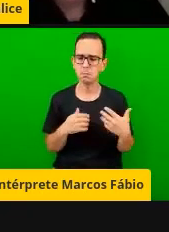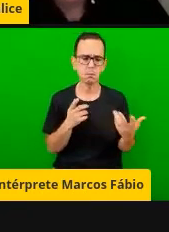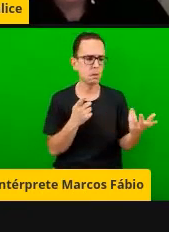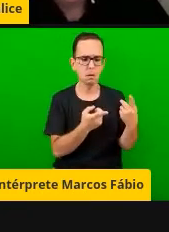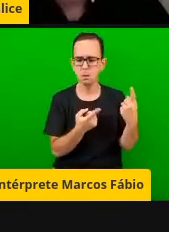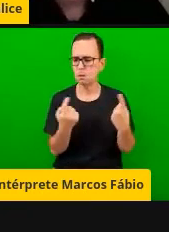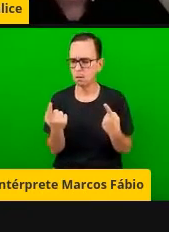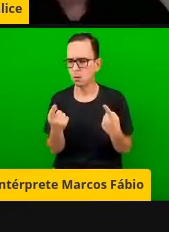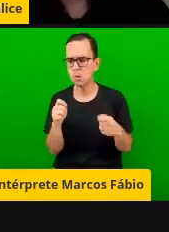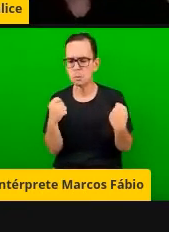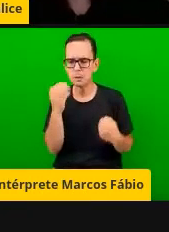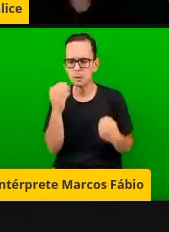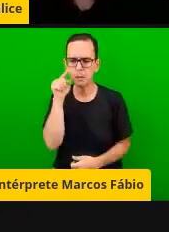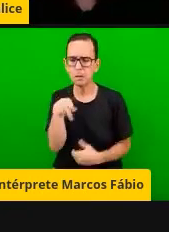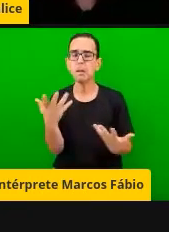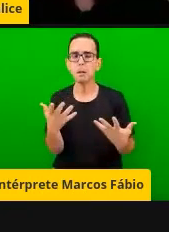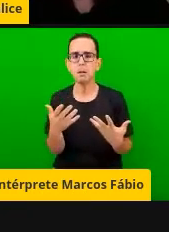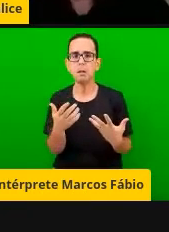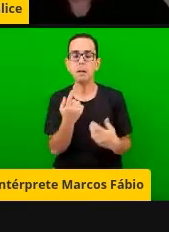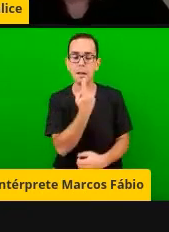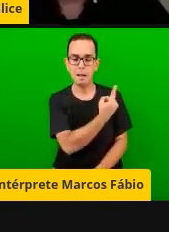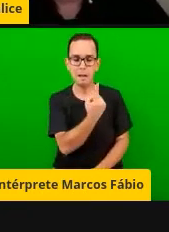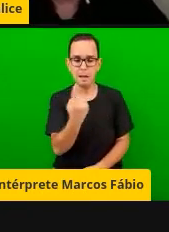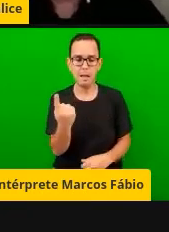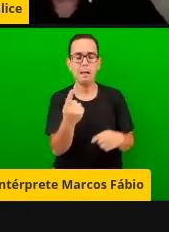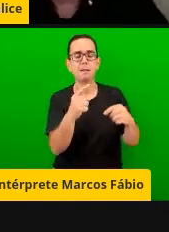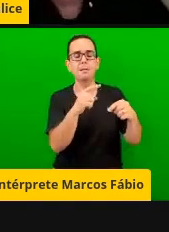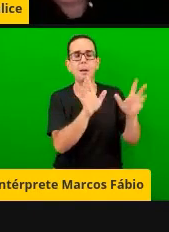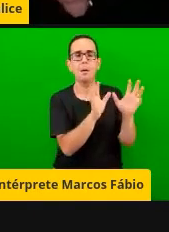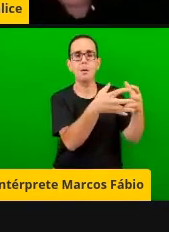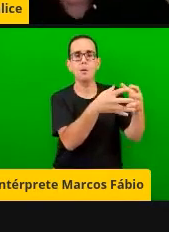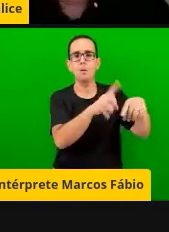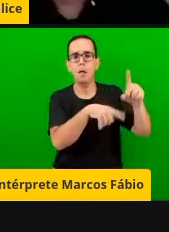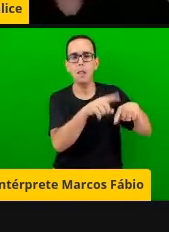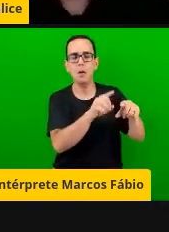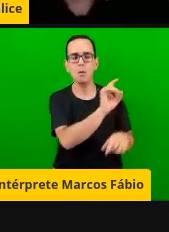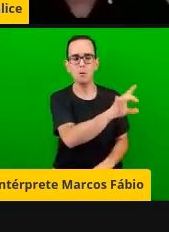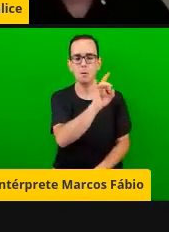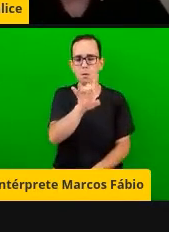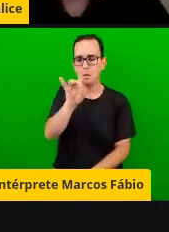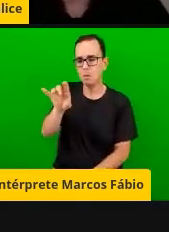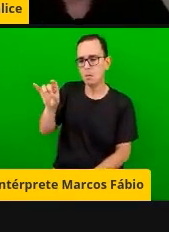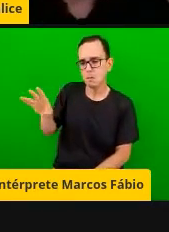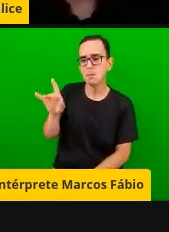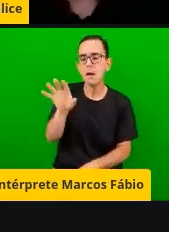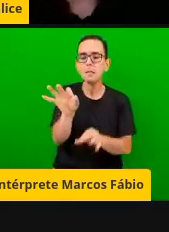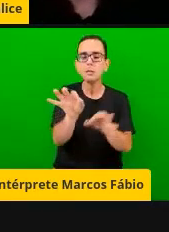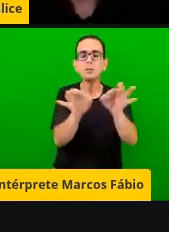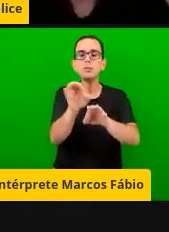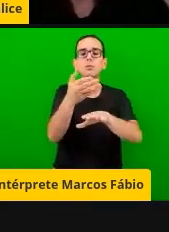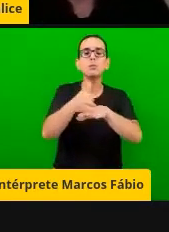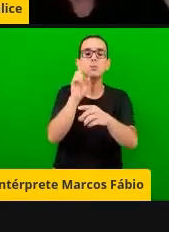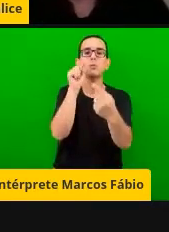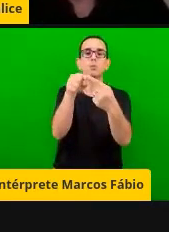gente tem que entender? Que cada unidade escolar, ela vai organizar conforme a estrutura que ela possui, né?